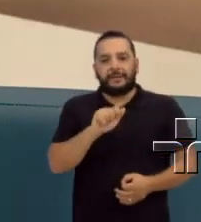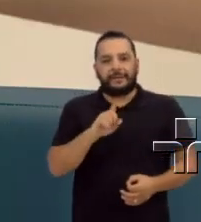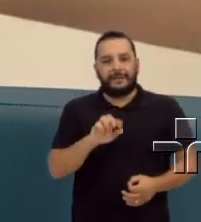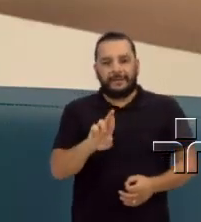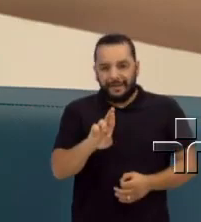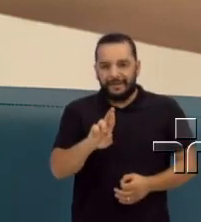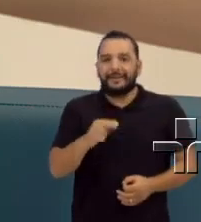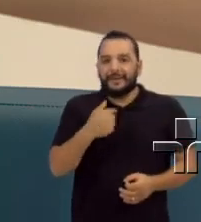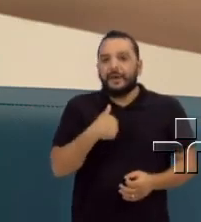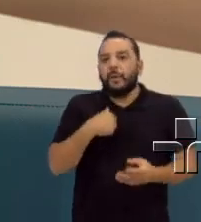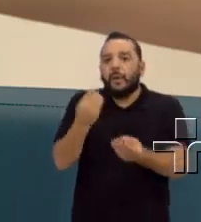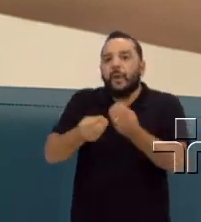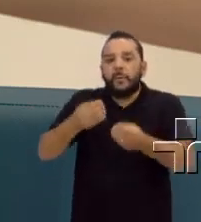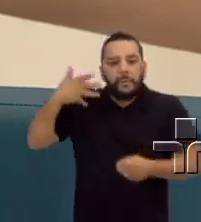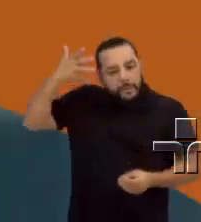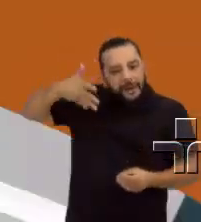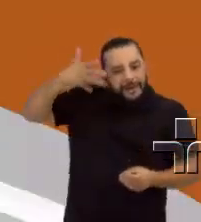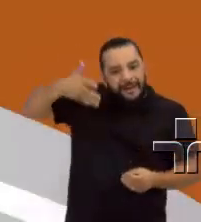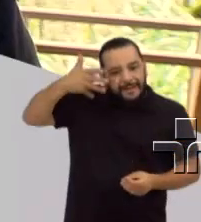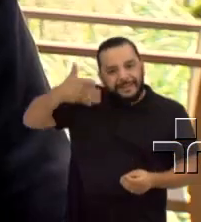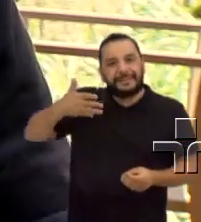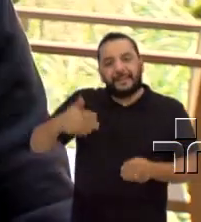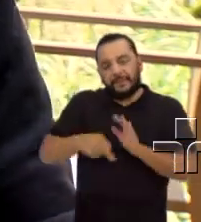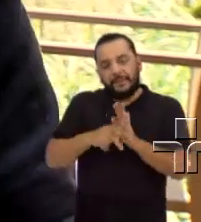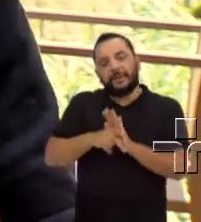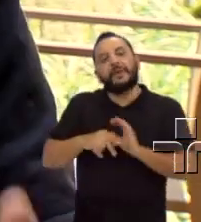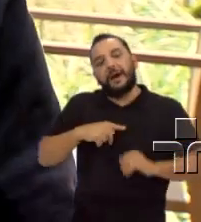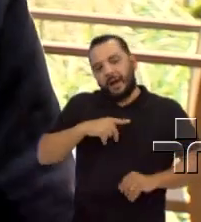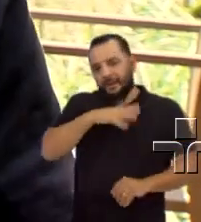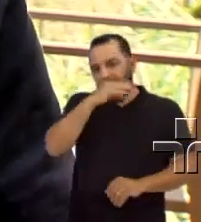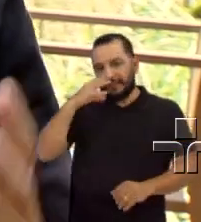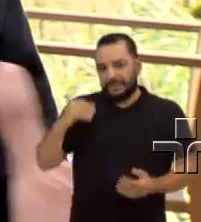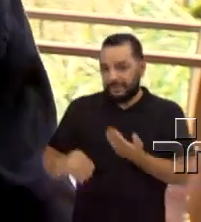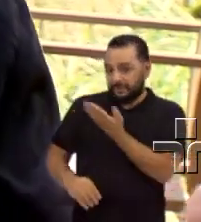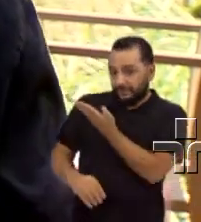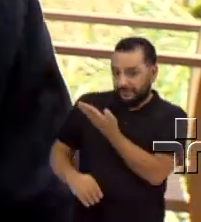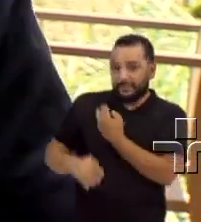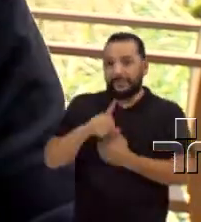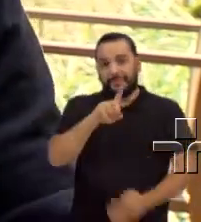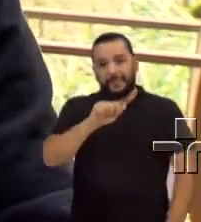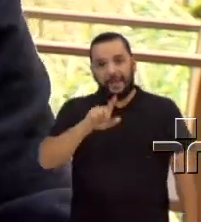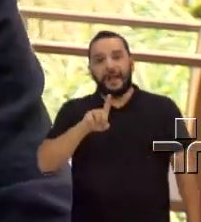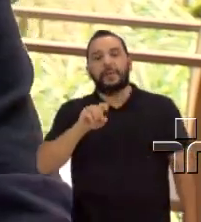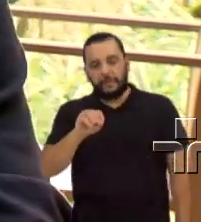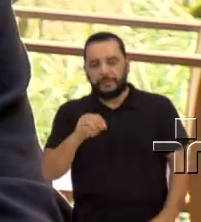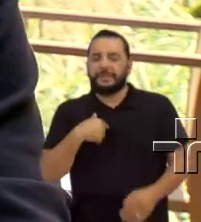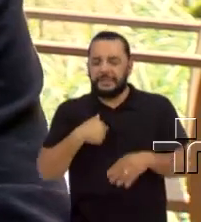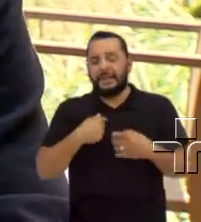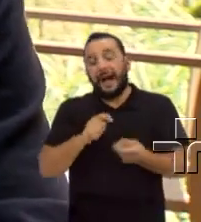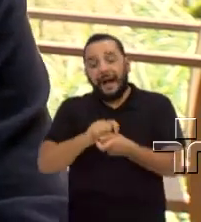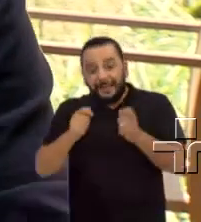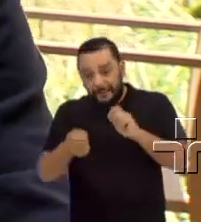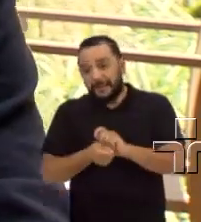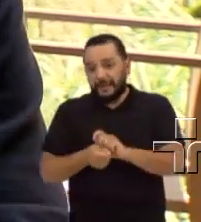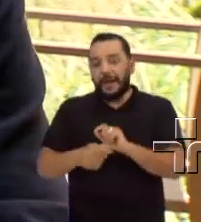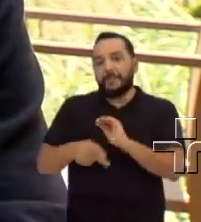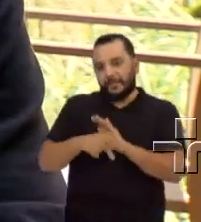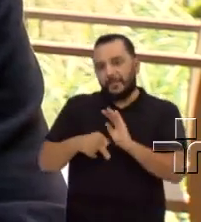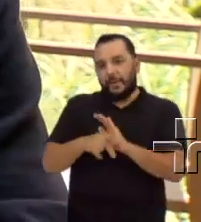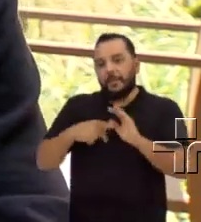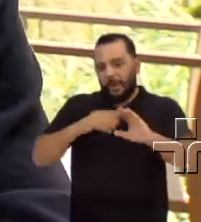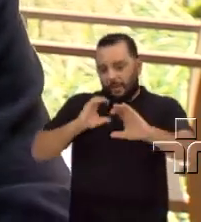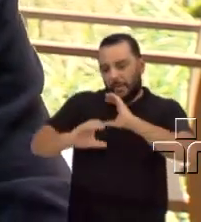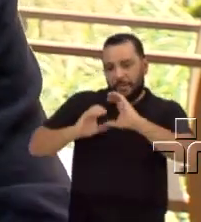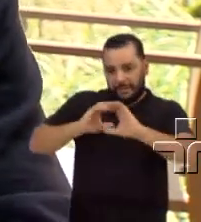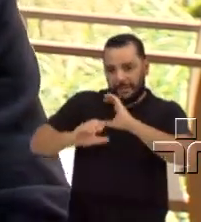palestras, inclusive para adolescentes. A gente tem que adequar a linguagem a cada público. Eu pego o que eu estudo e o que eu